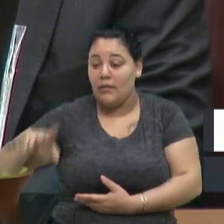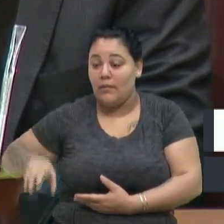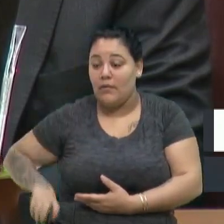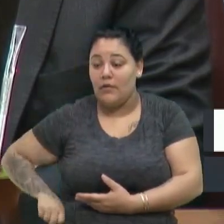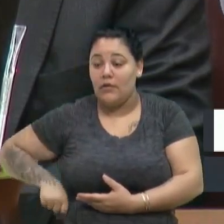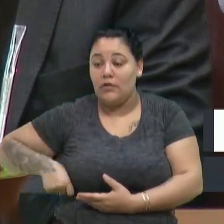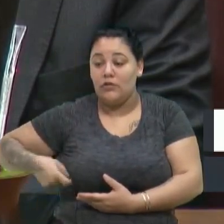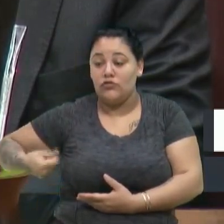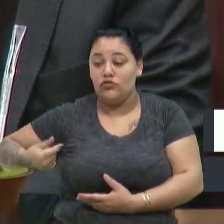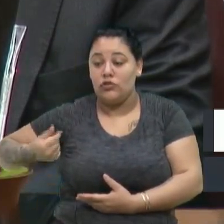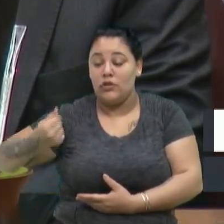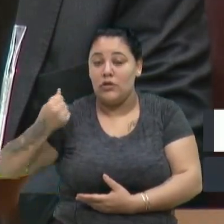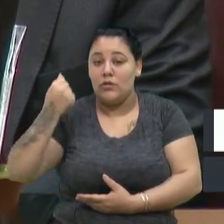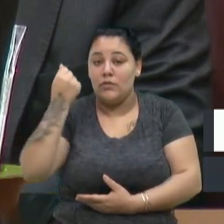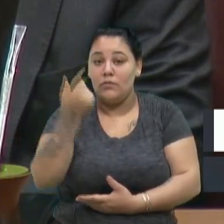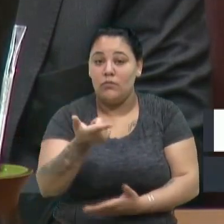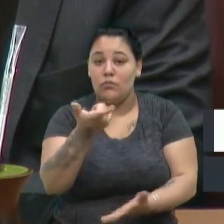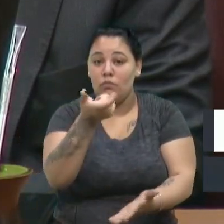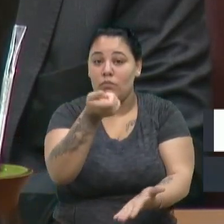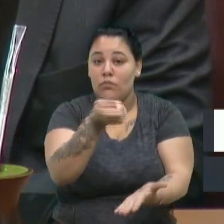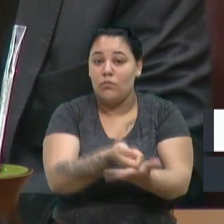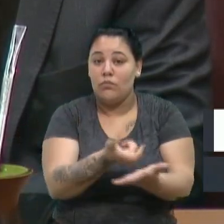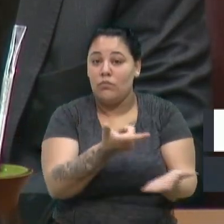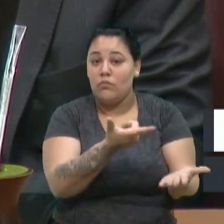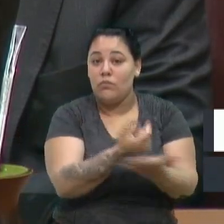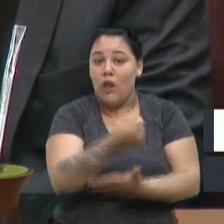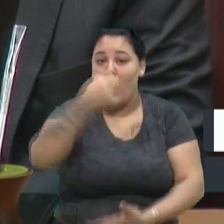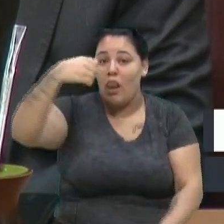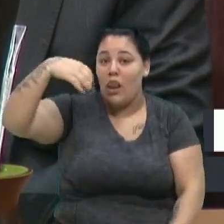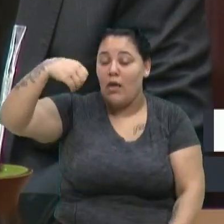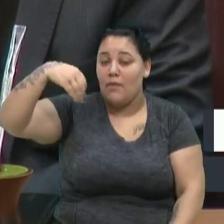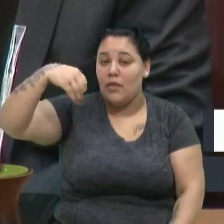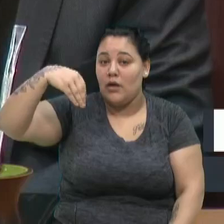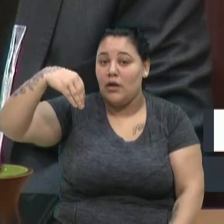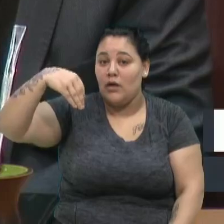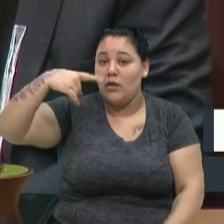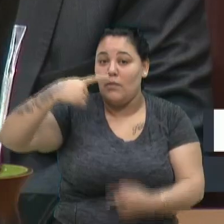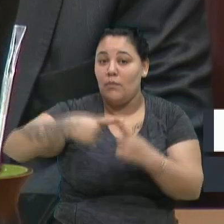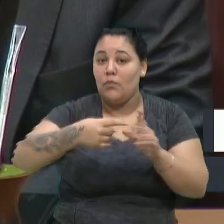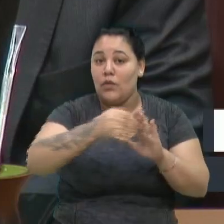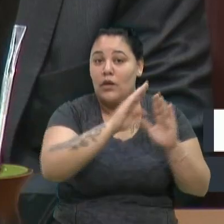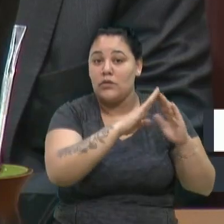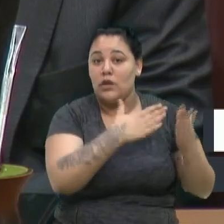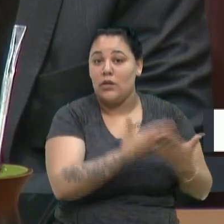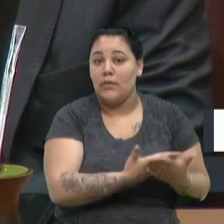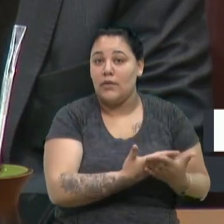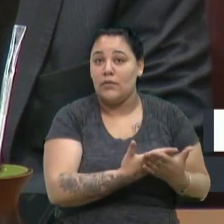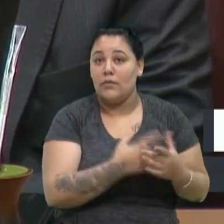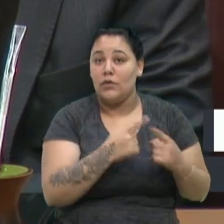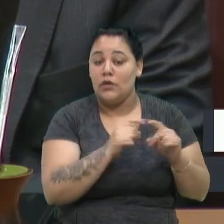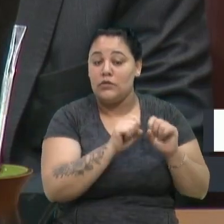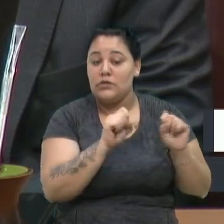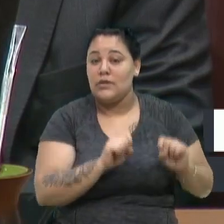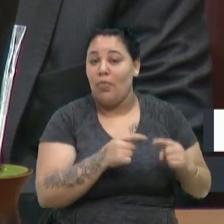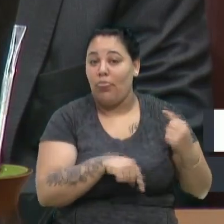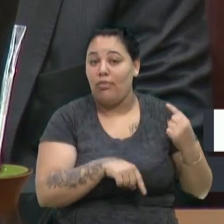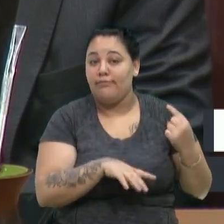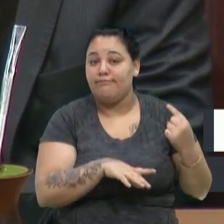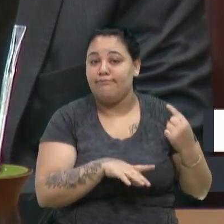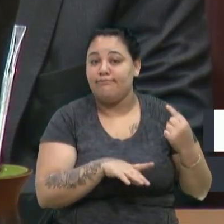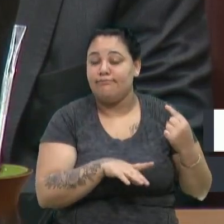comprar as lâmpadas e botar nos postos de saúde e nas escolas. Porque o sistema não funciona. Foi isso que eu quis dizer.